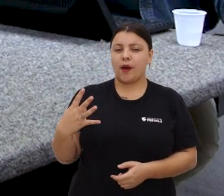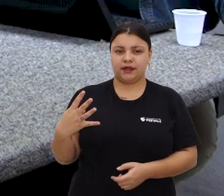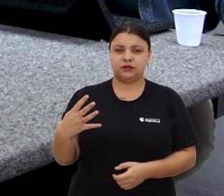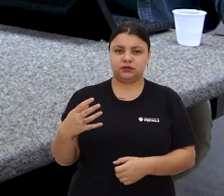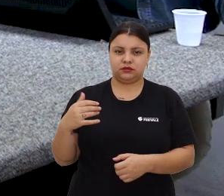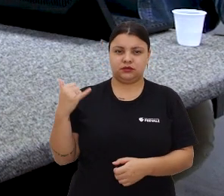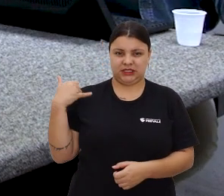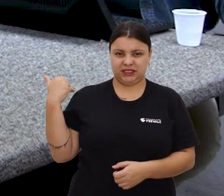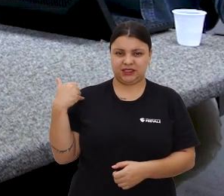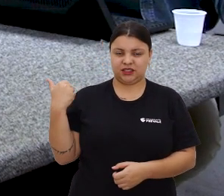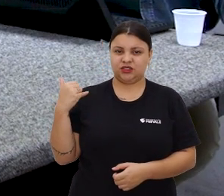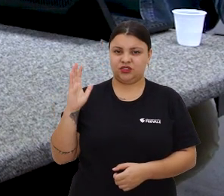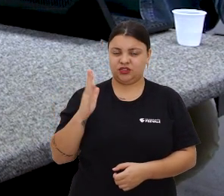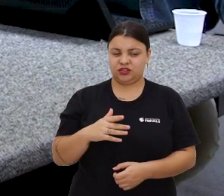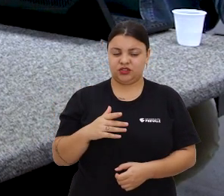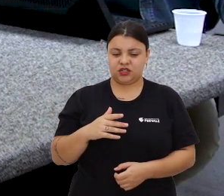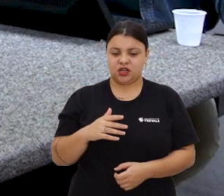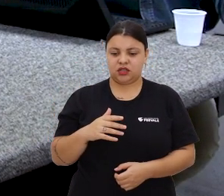Joana com